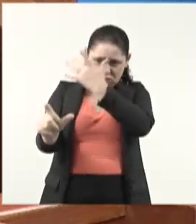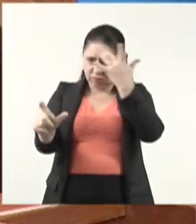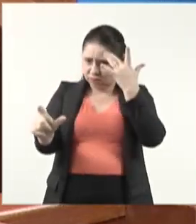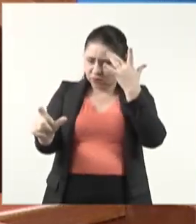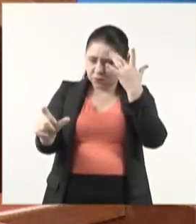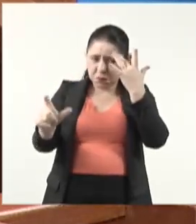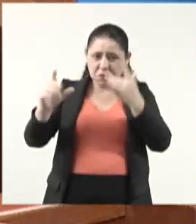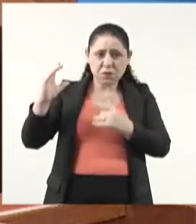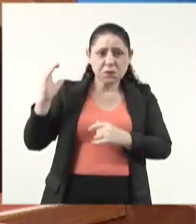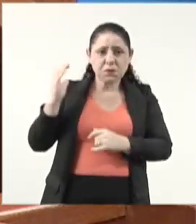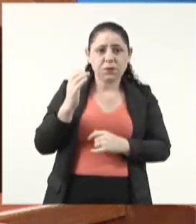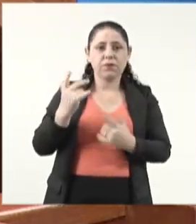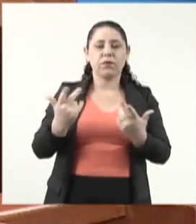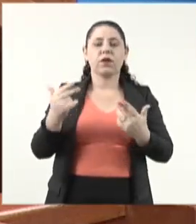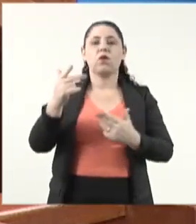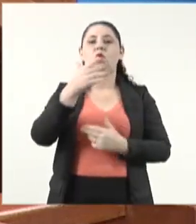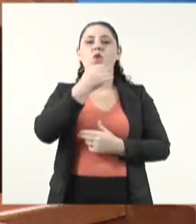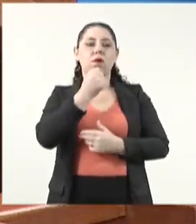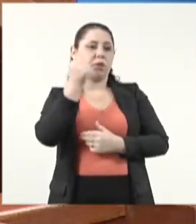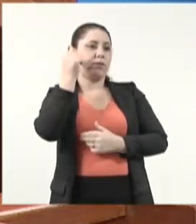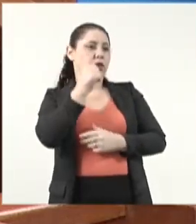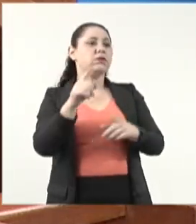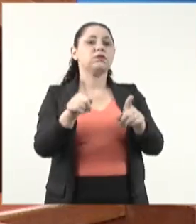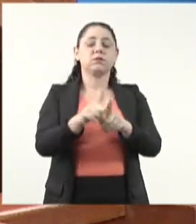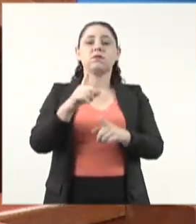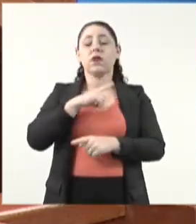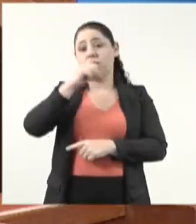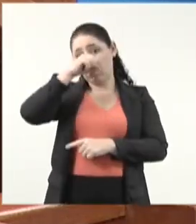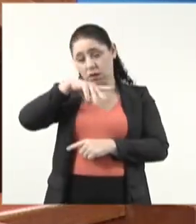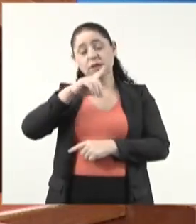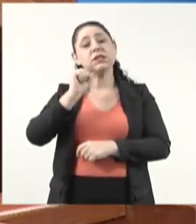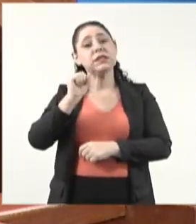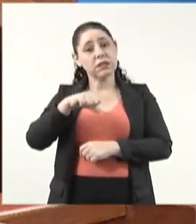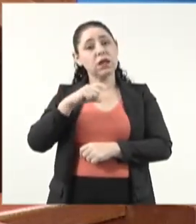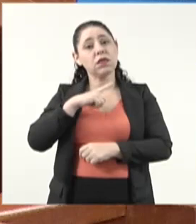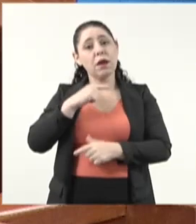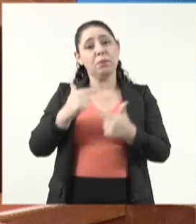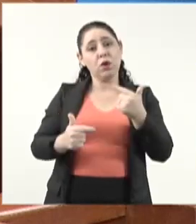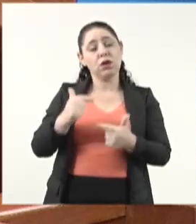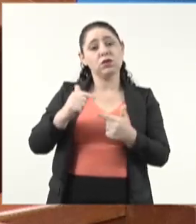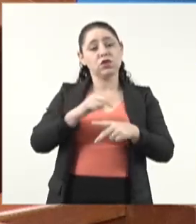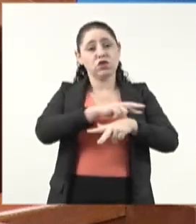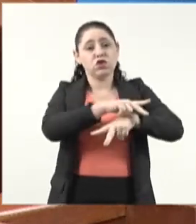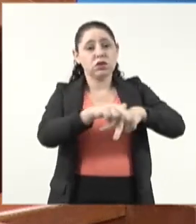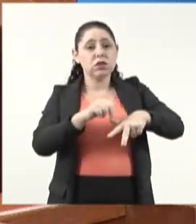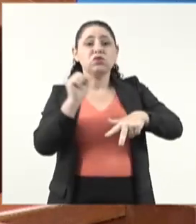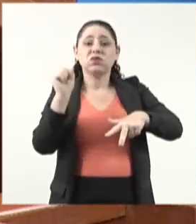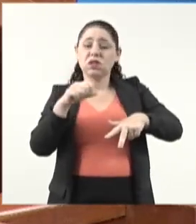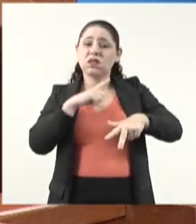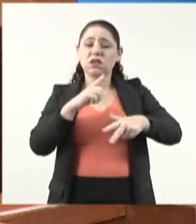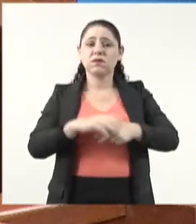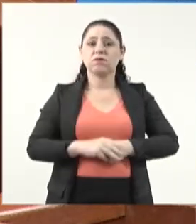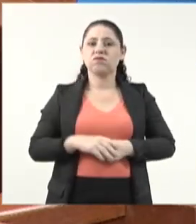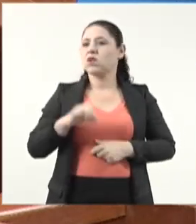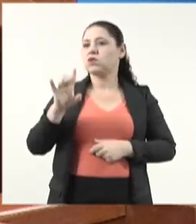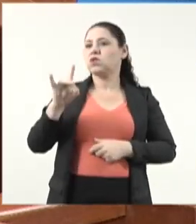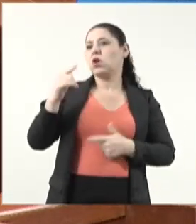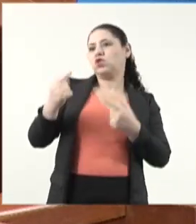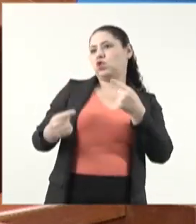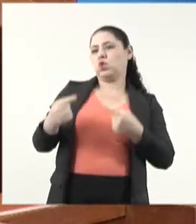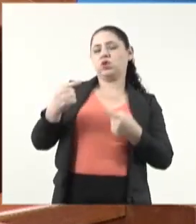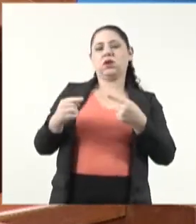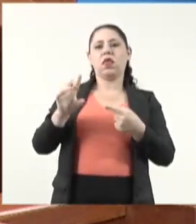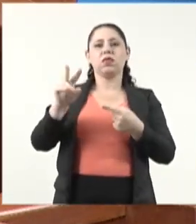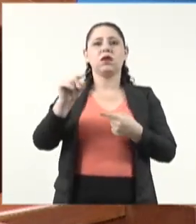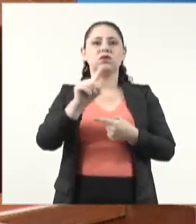com todas as pessoas, com mulheres e homens, que existe violência política de gênero, que não é só o debate